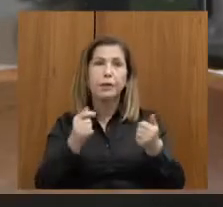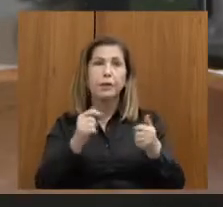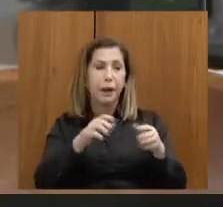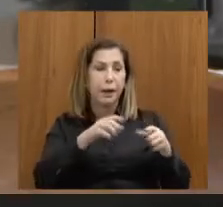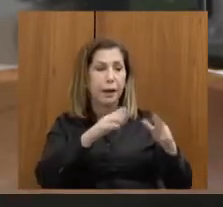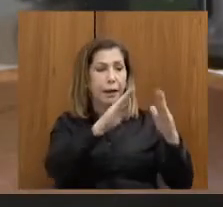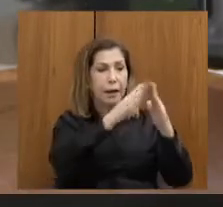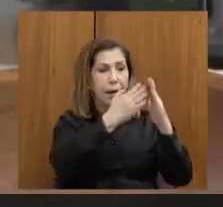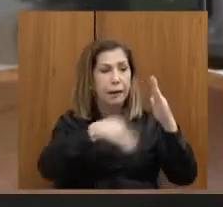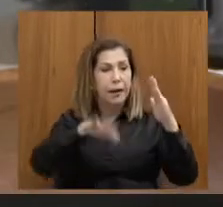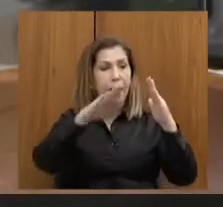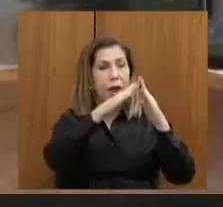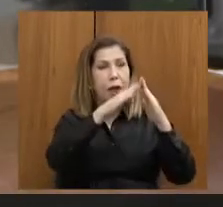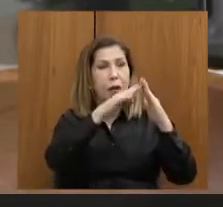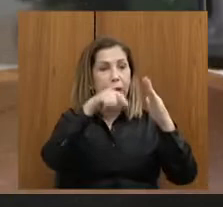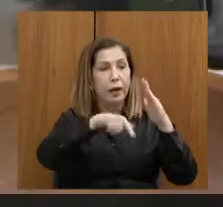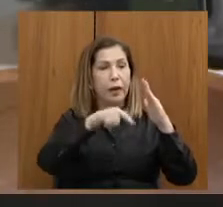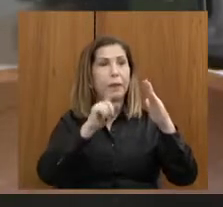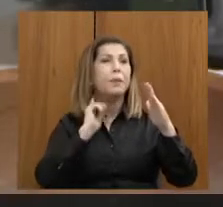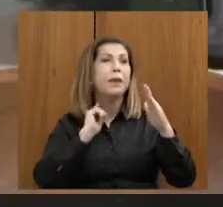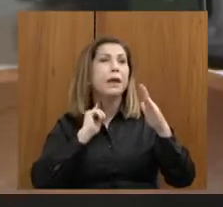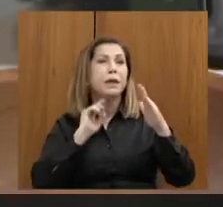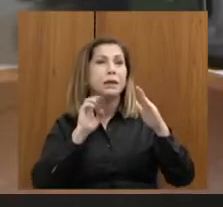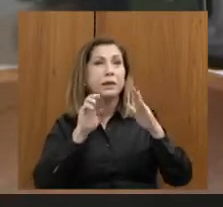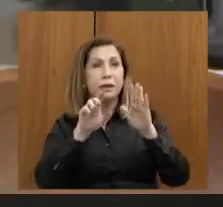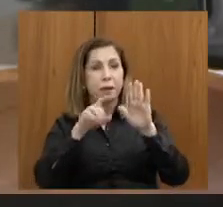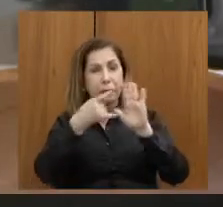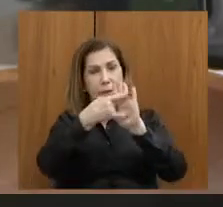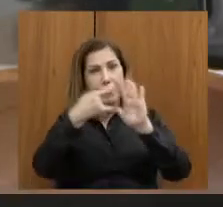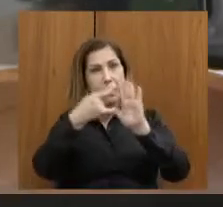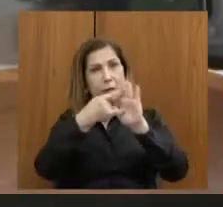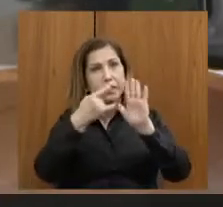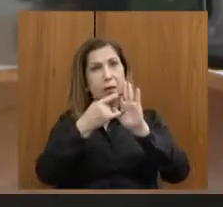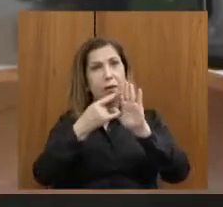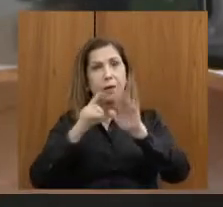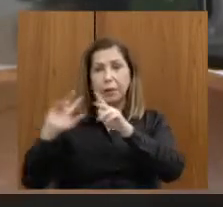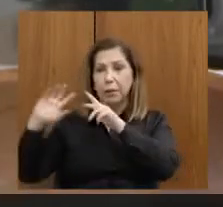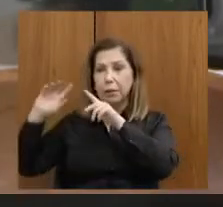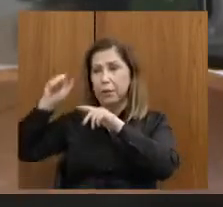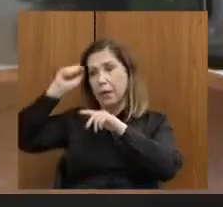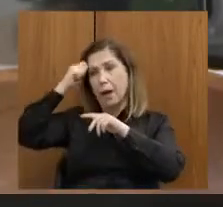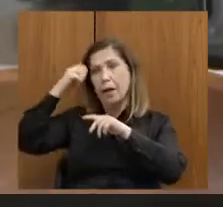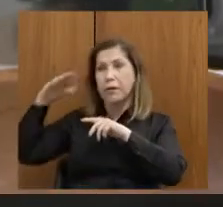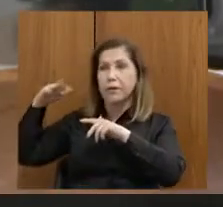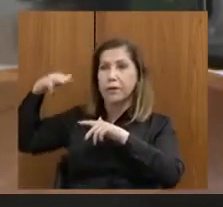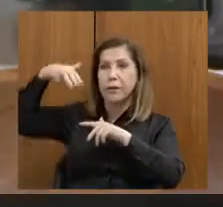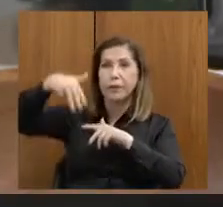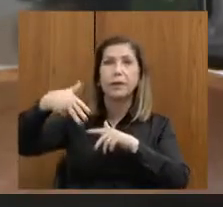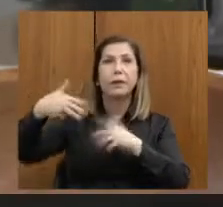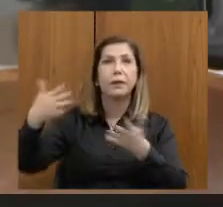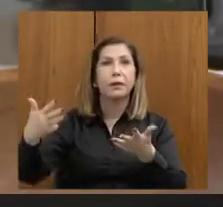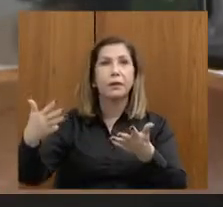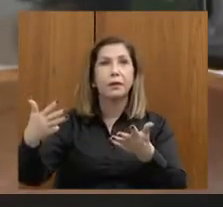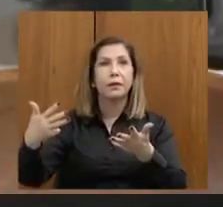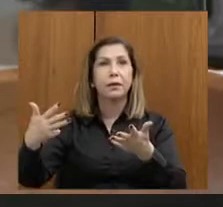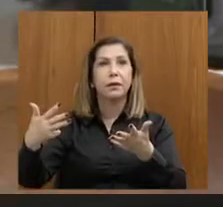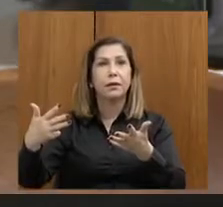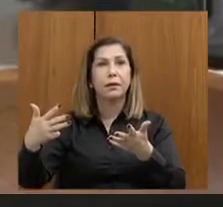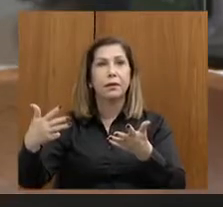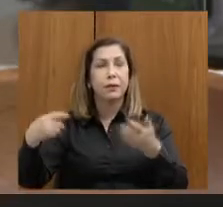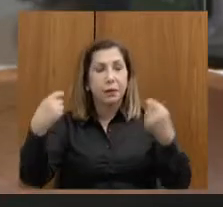Minas Gerais vão passar por um processo de regularização de mapeamento do território é necessário vocês não